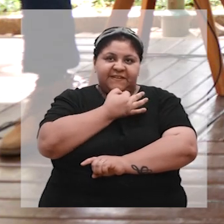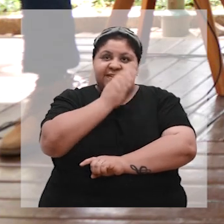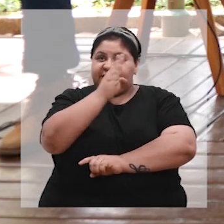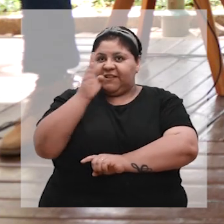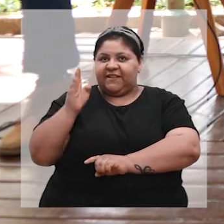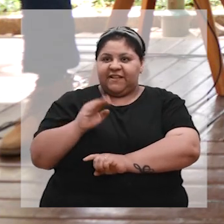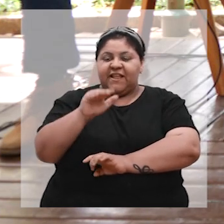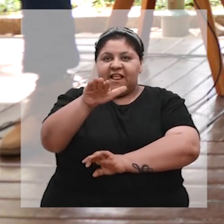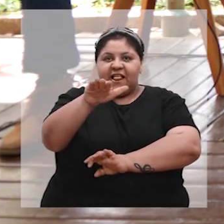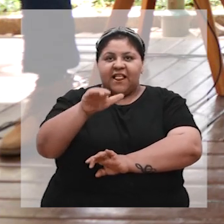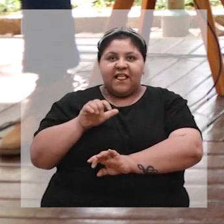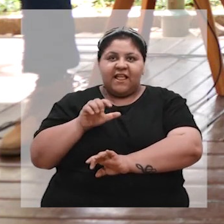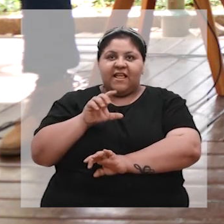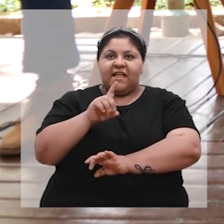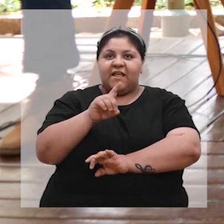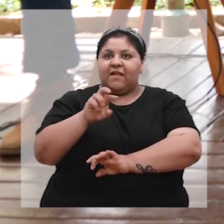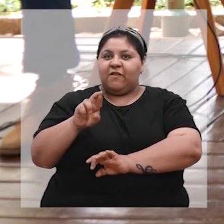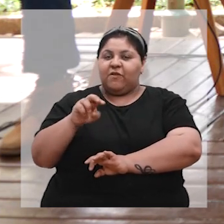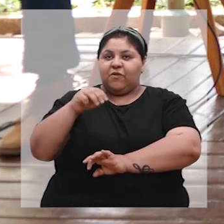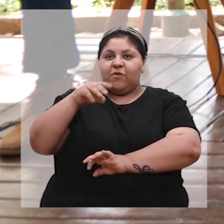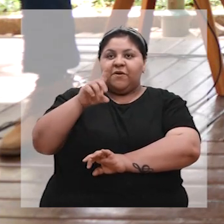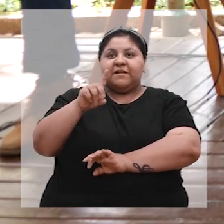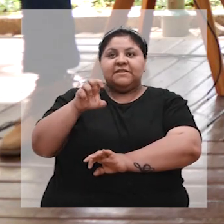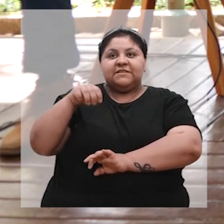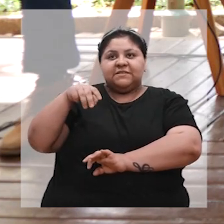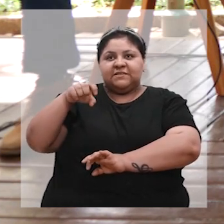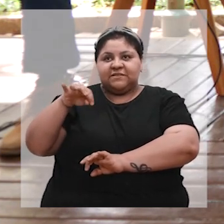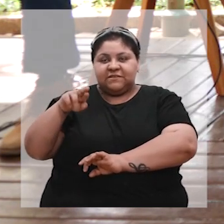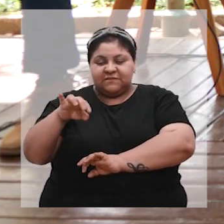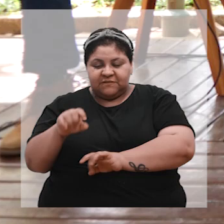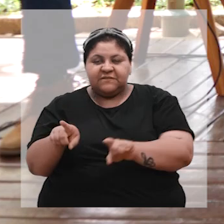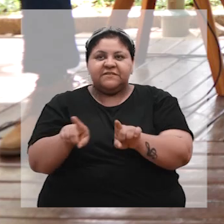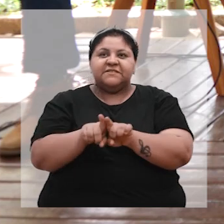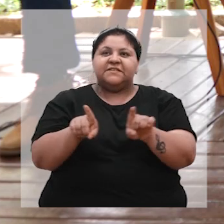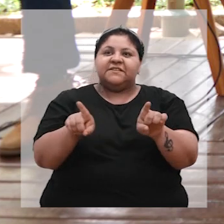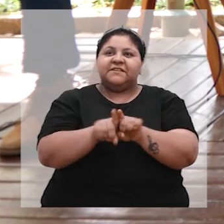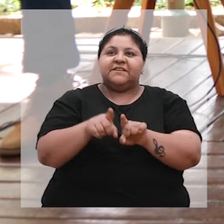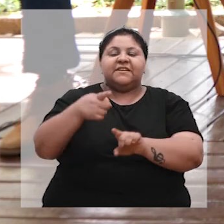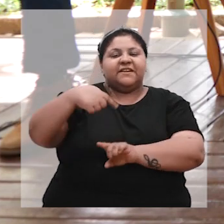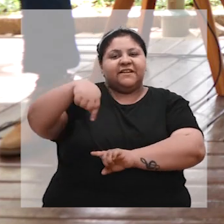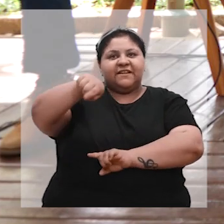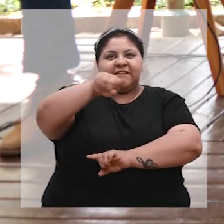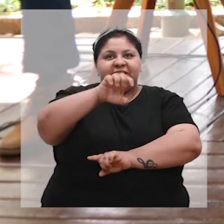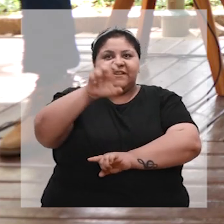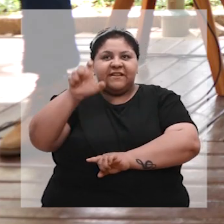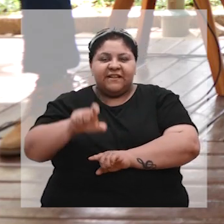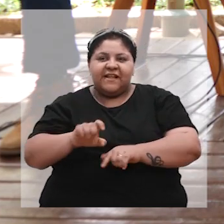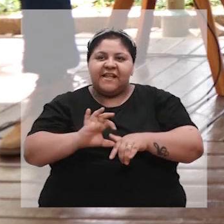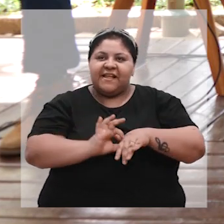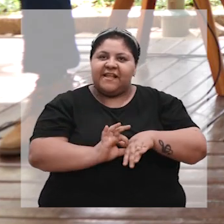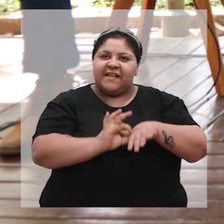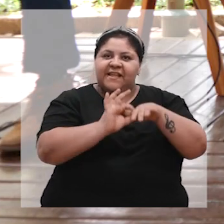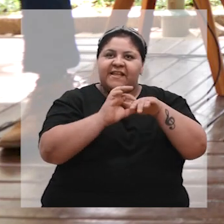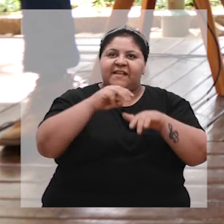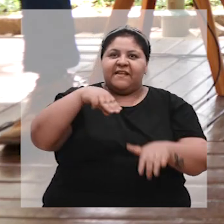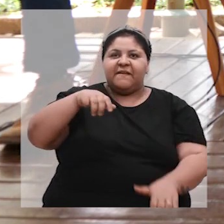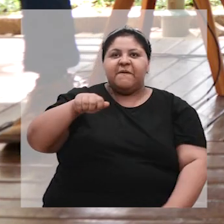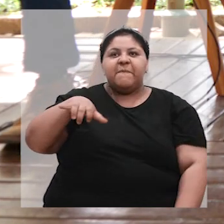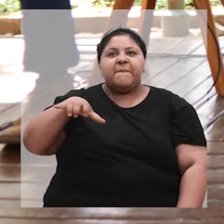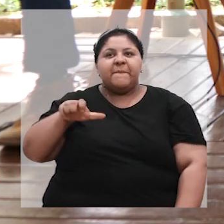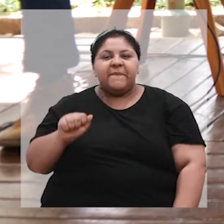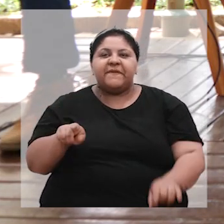que é chamada Dr. Demétrio Niederauer. Ainda com a gente, nossa ex-patrona, a Maia